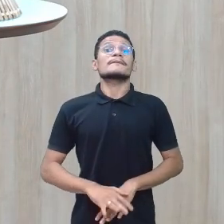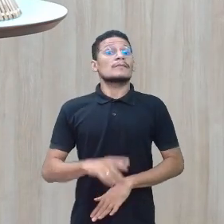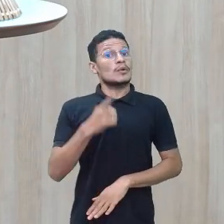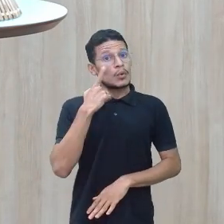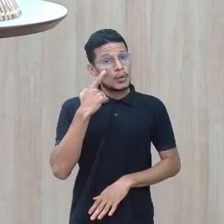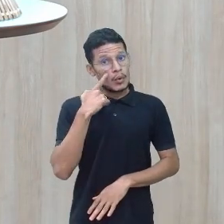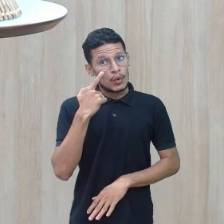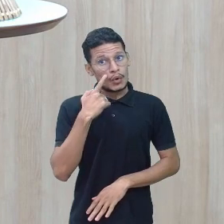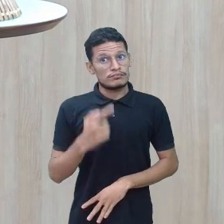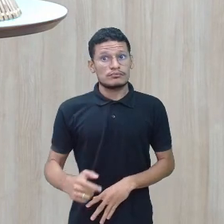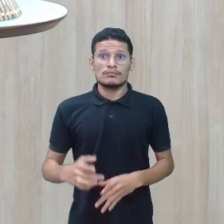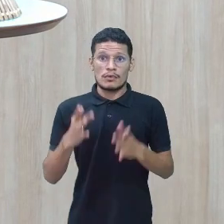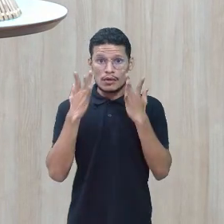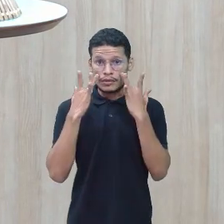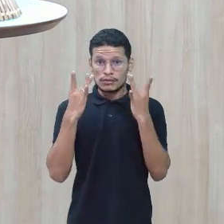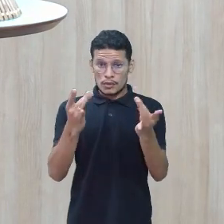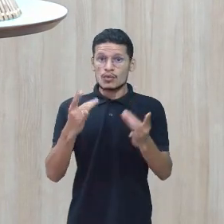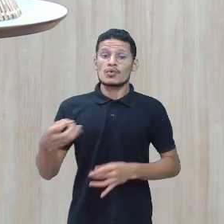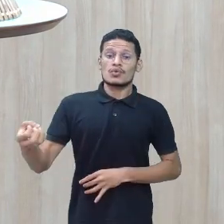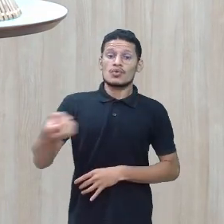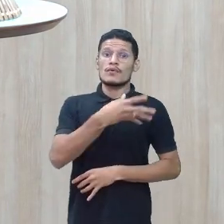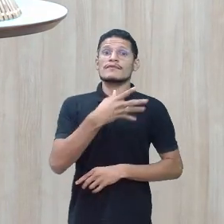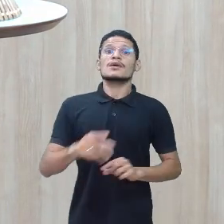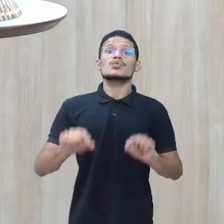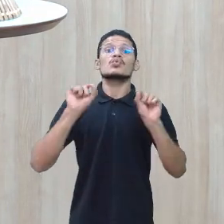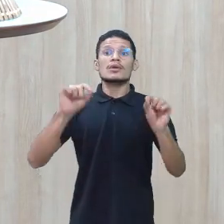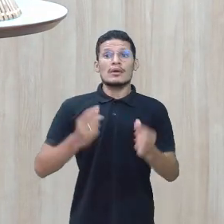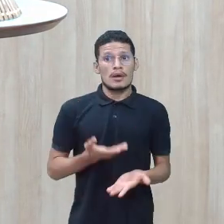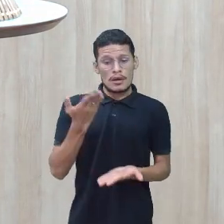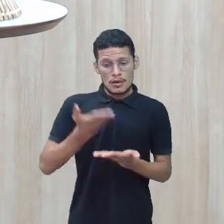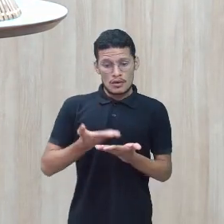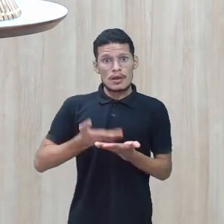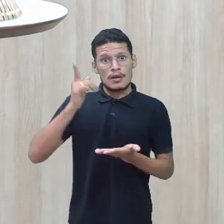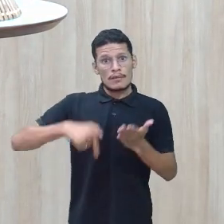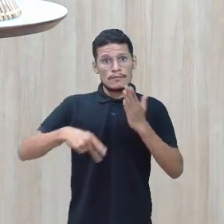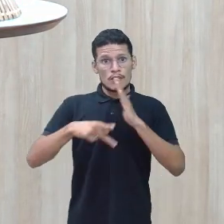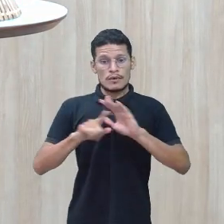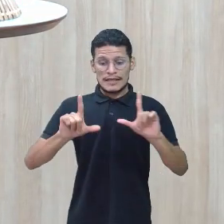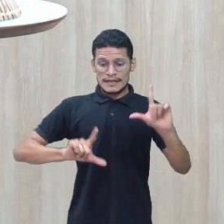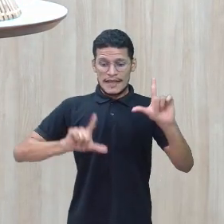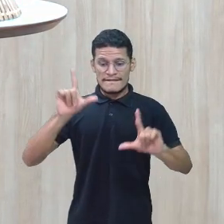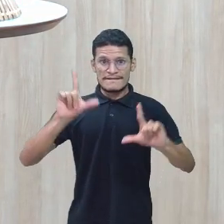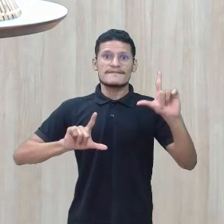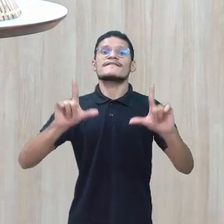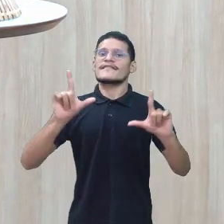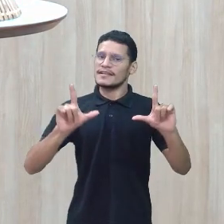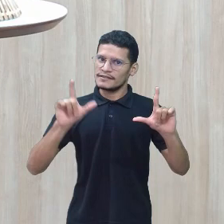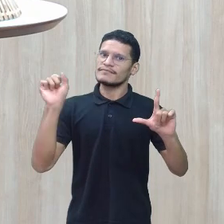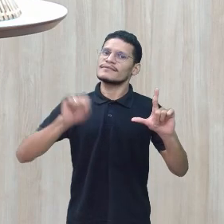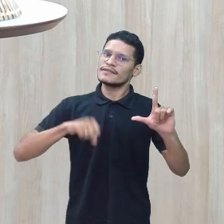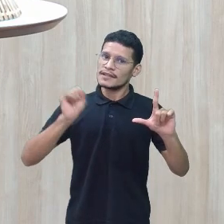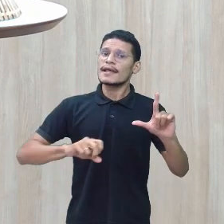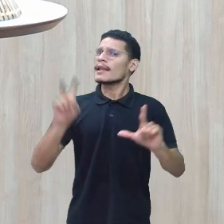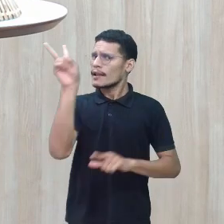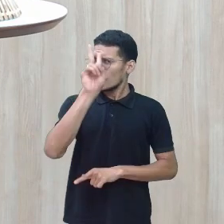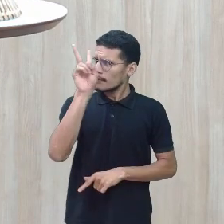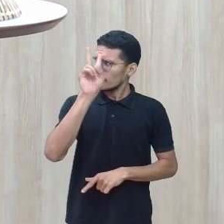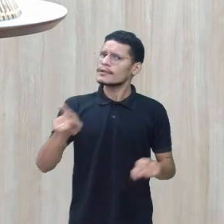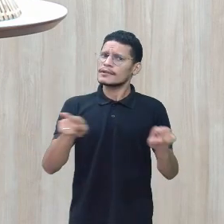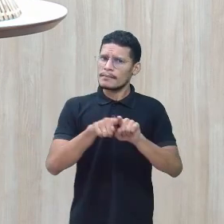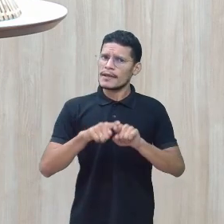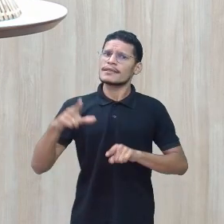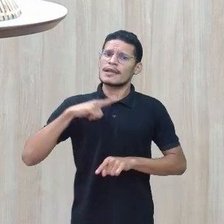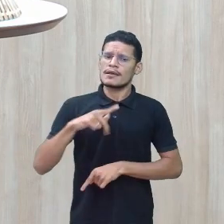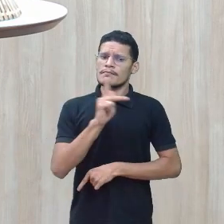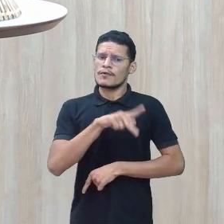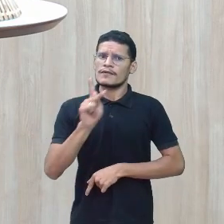aqui, gente, a grande novidade, a nossa aula agora é na TV. Lembrem-se que vocês têm também o professor